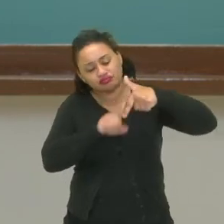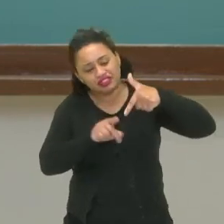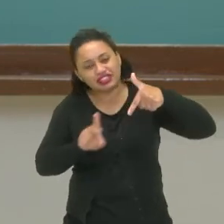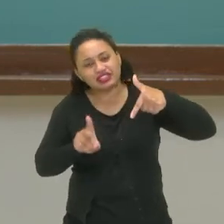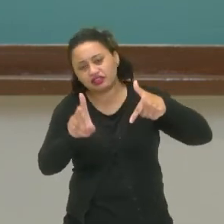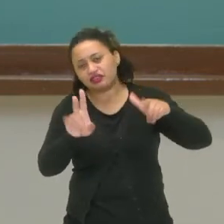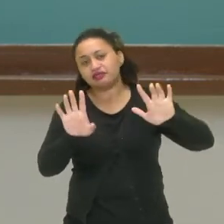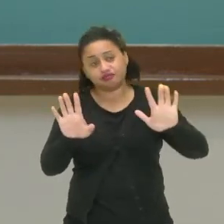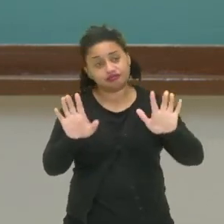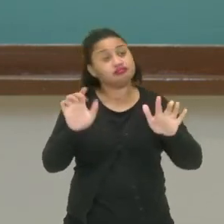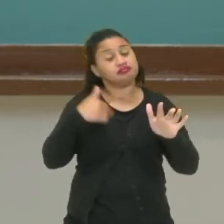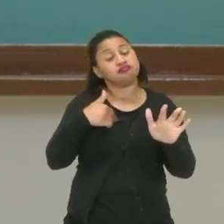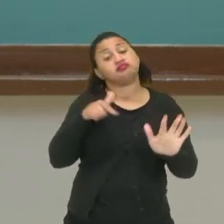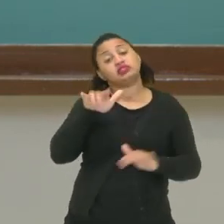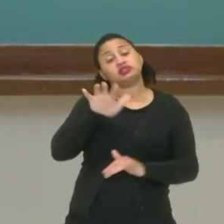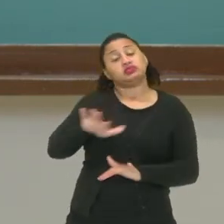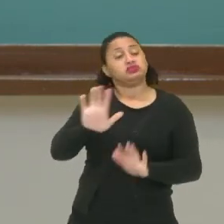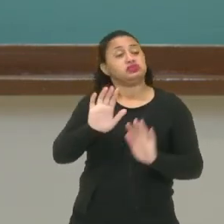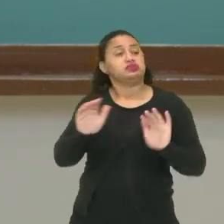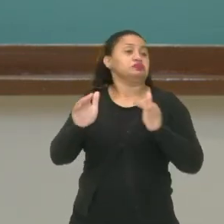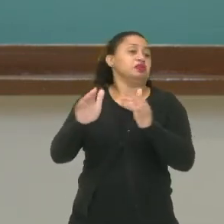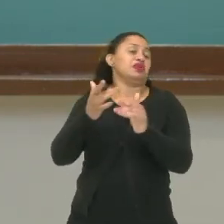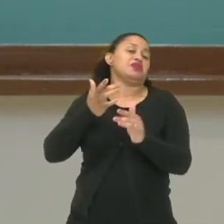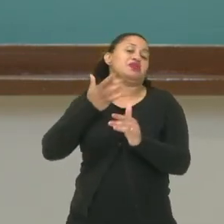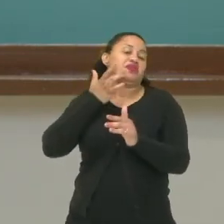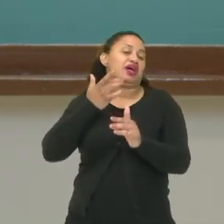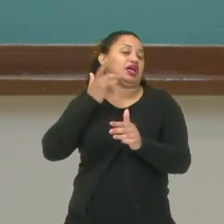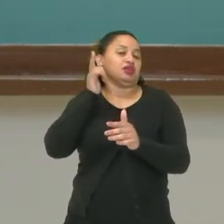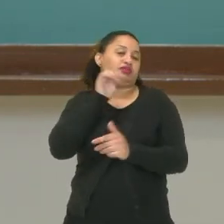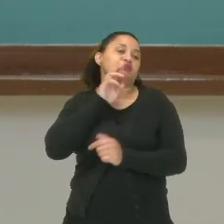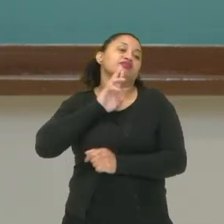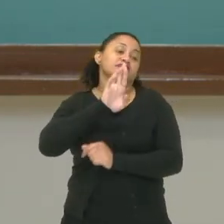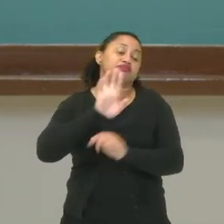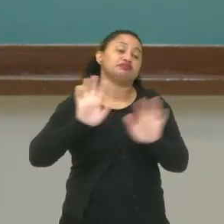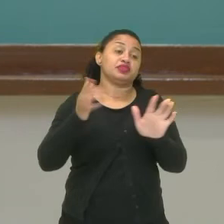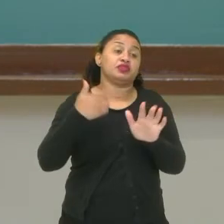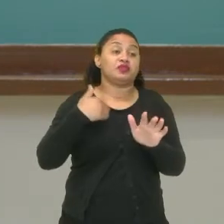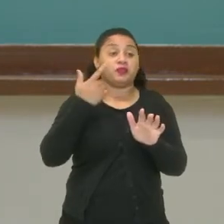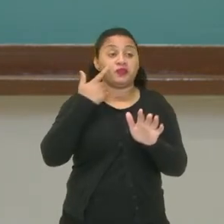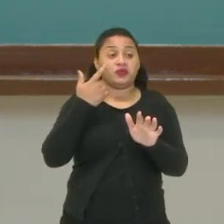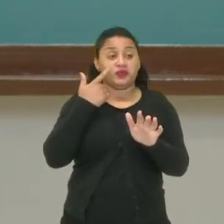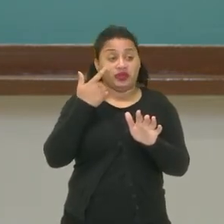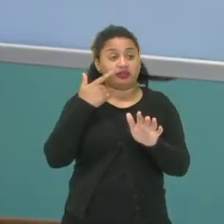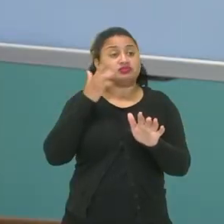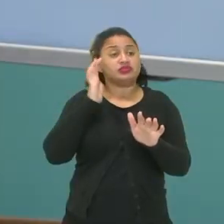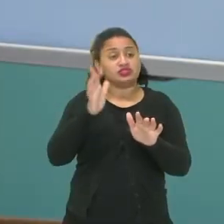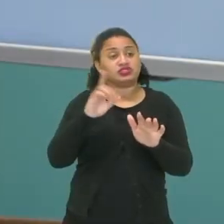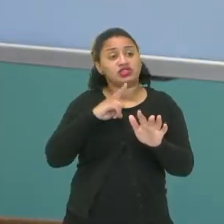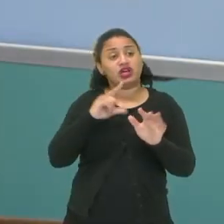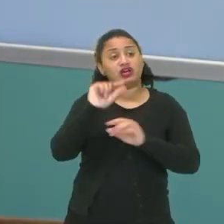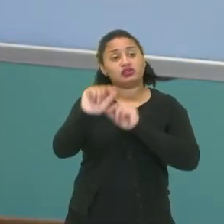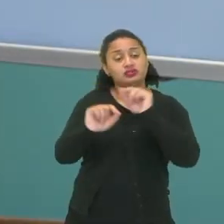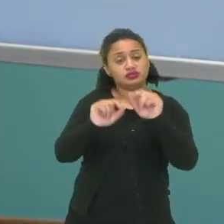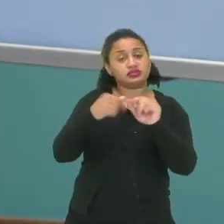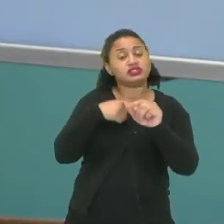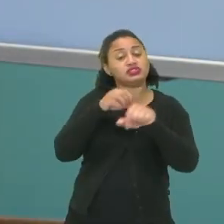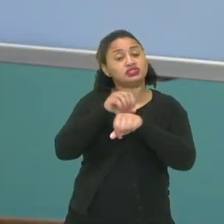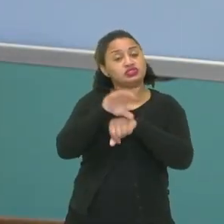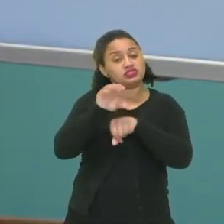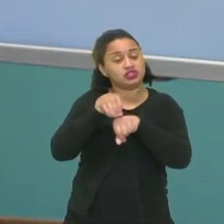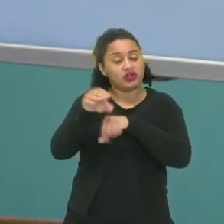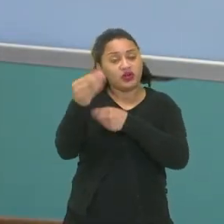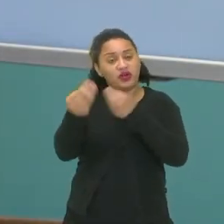E que esses são casos muito tranquilos serem resolvidos. Então, vamos dar uma olhadinha aqui que já tinha deixado para vocês as dicas,